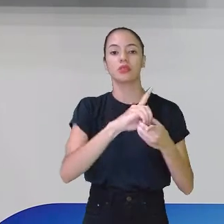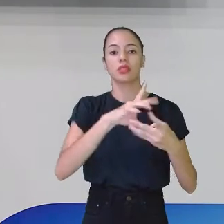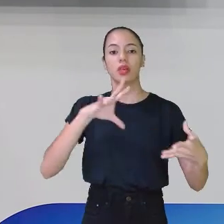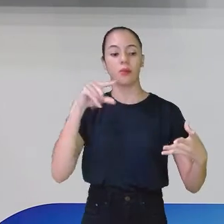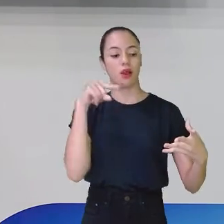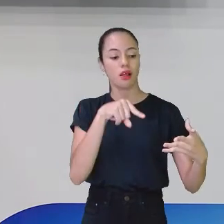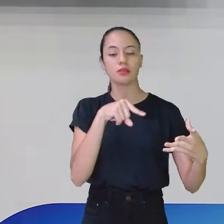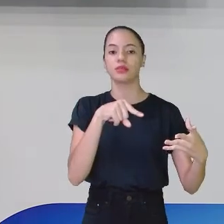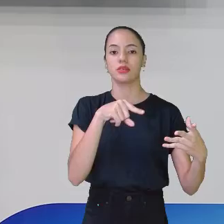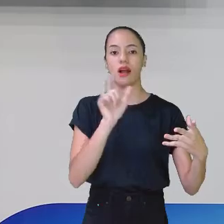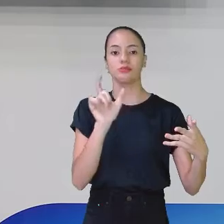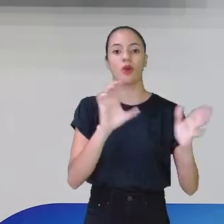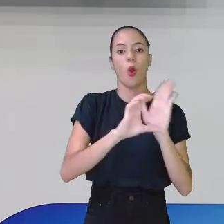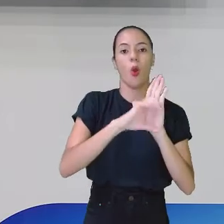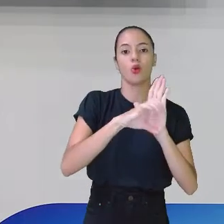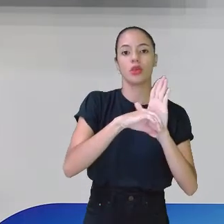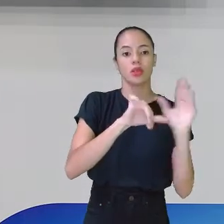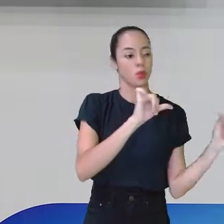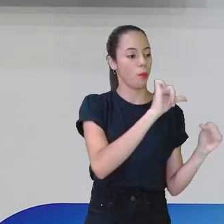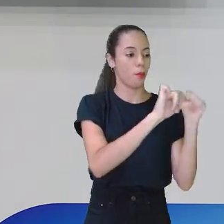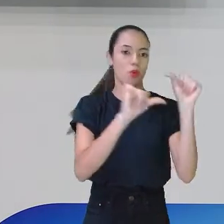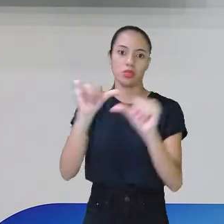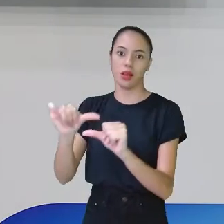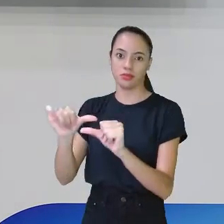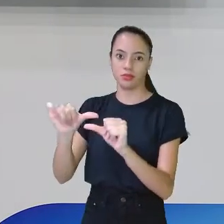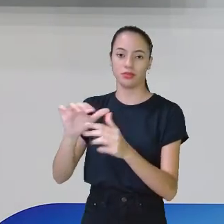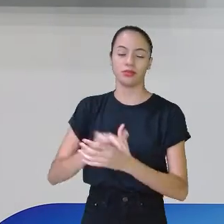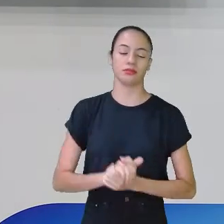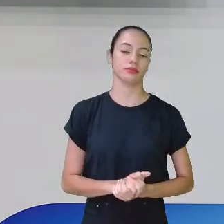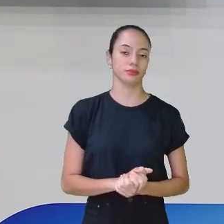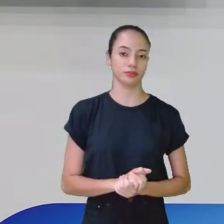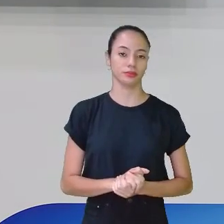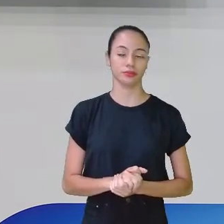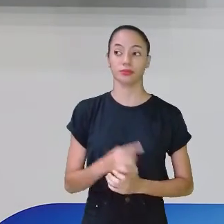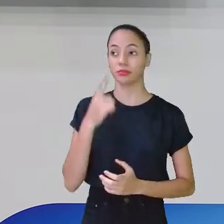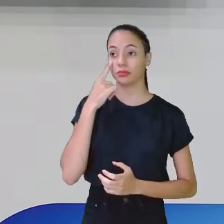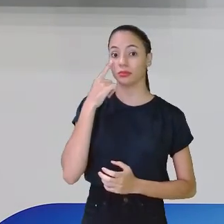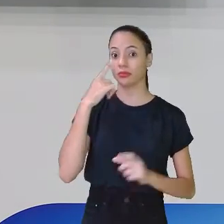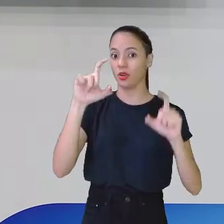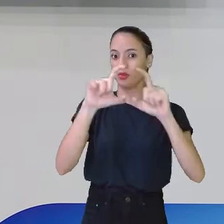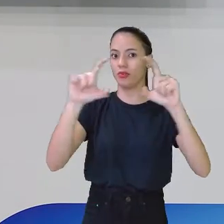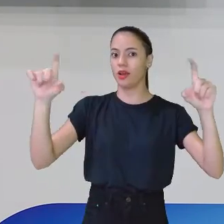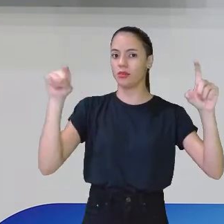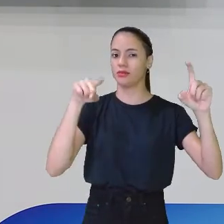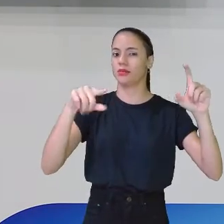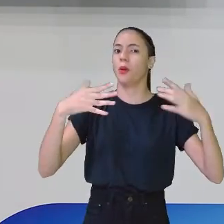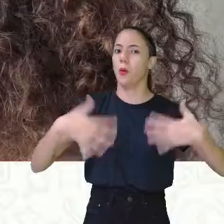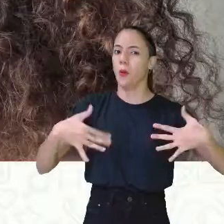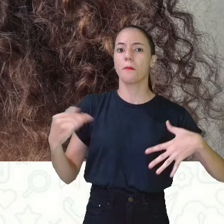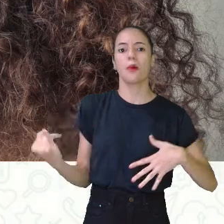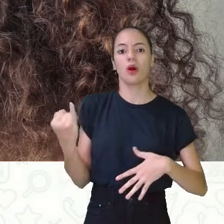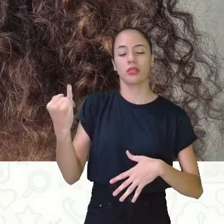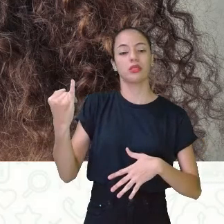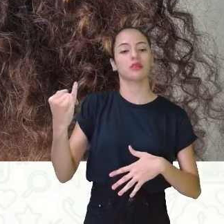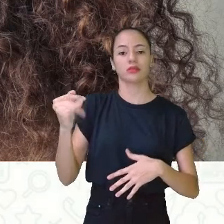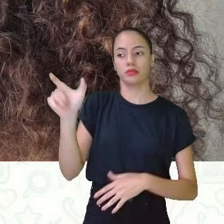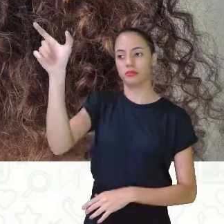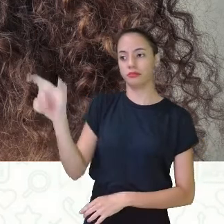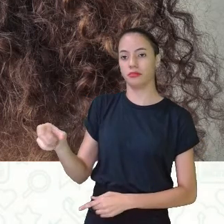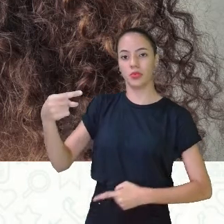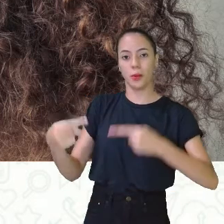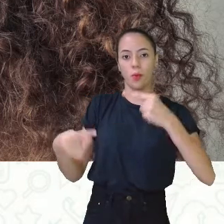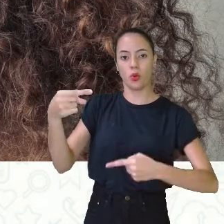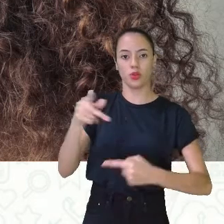fosse tomando outras formas, certo? Então, olha aí, uma frase bem importante, né? De um político